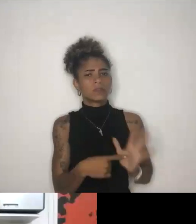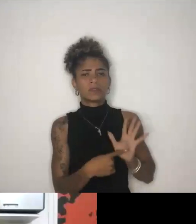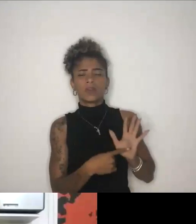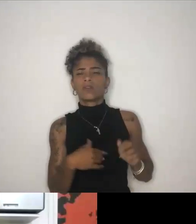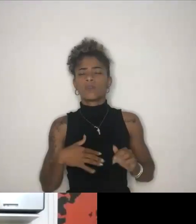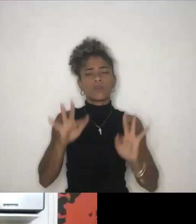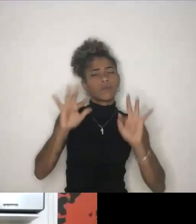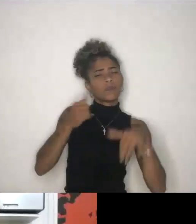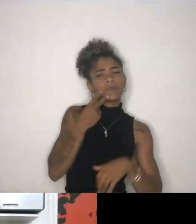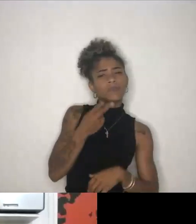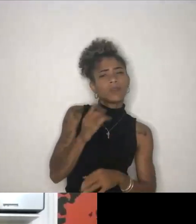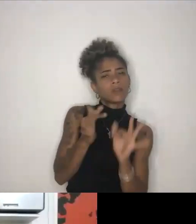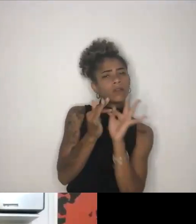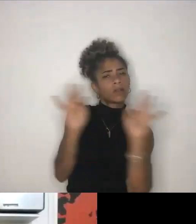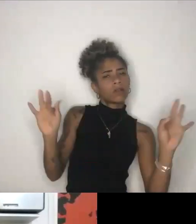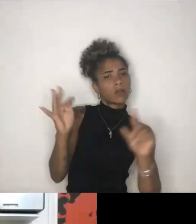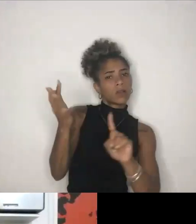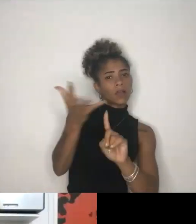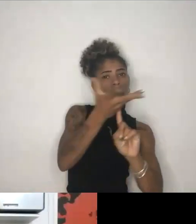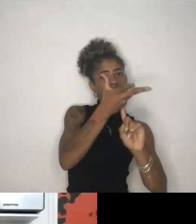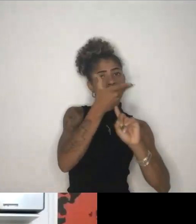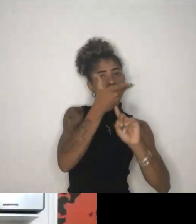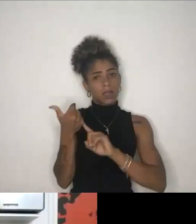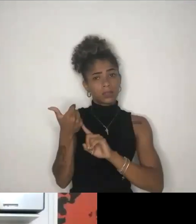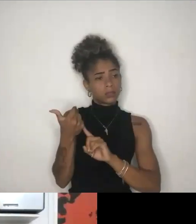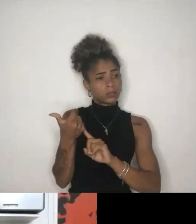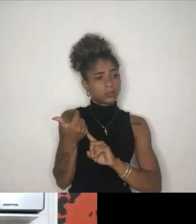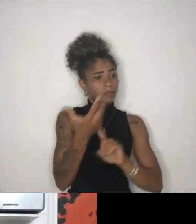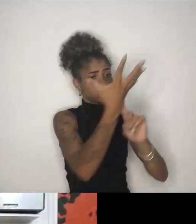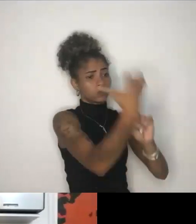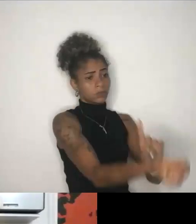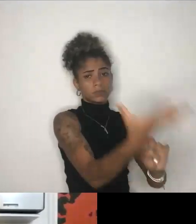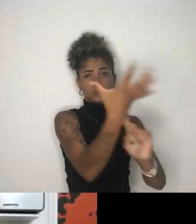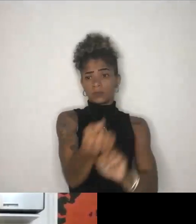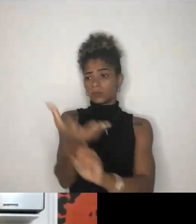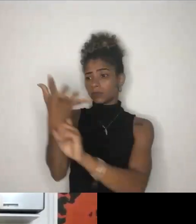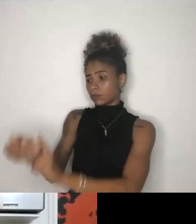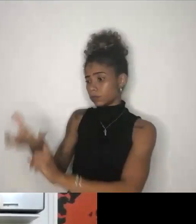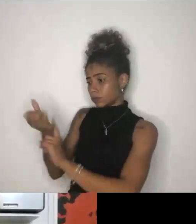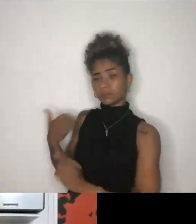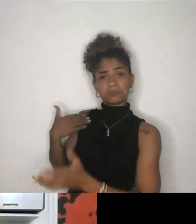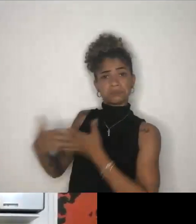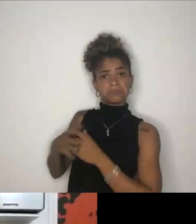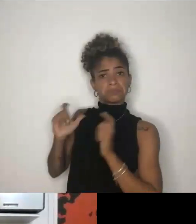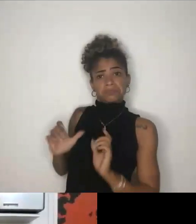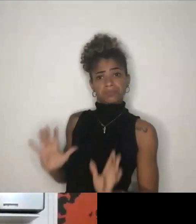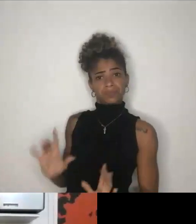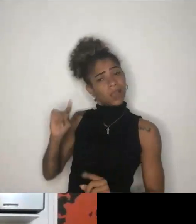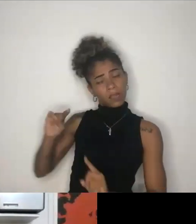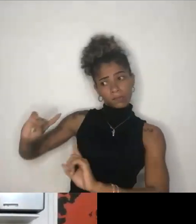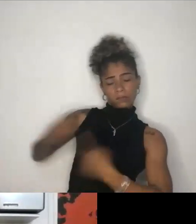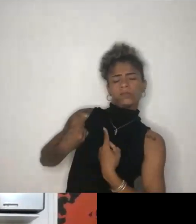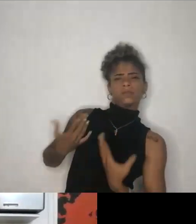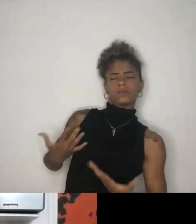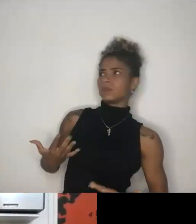uma fala que é que a arte é útil em todos os lugares Isso é isso é super provocador na verdade